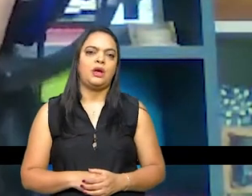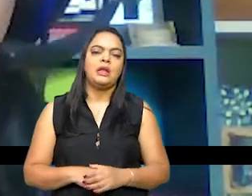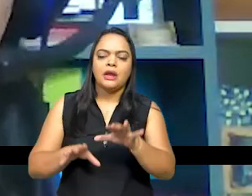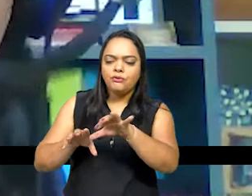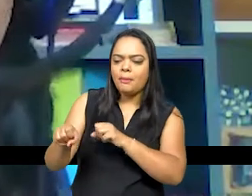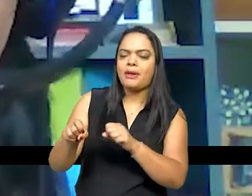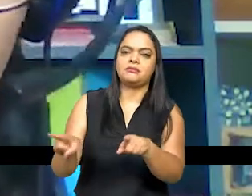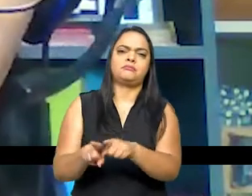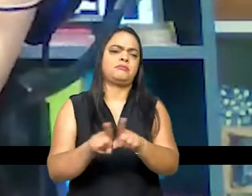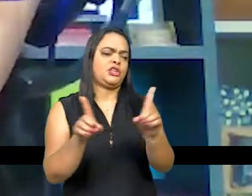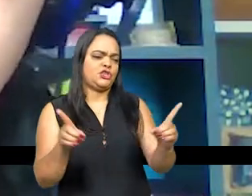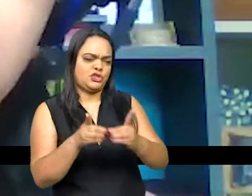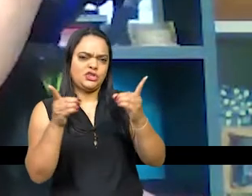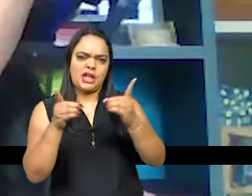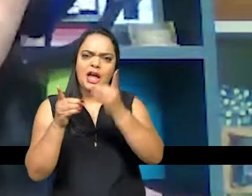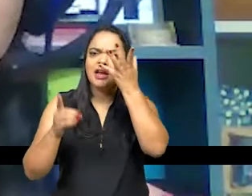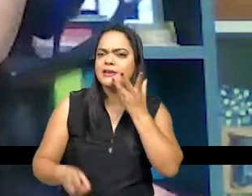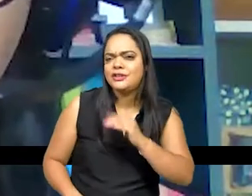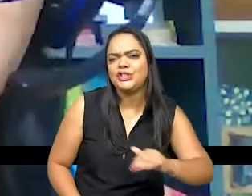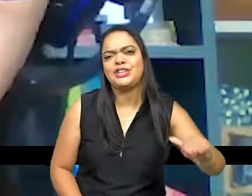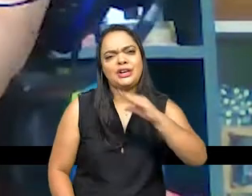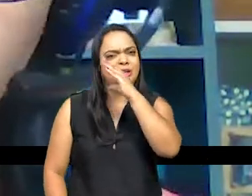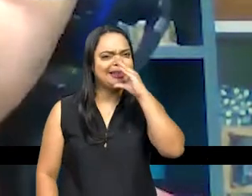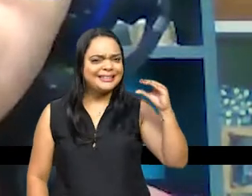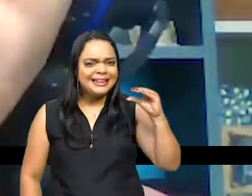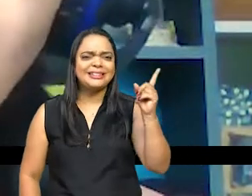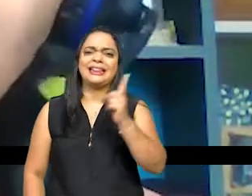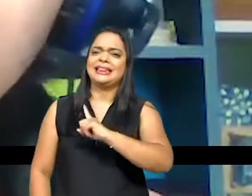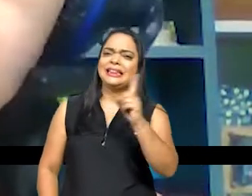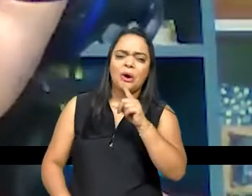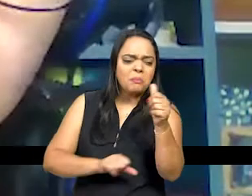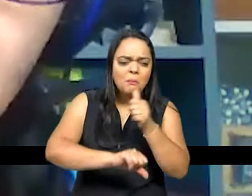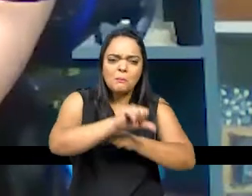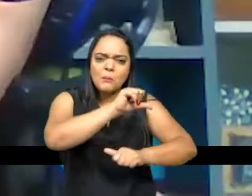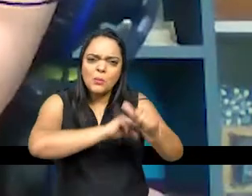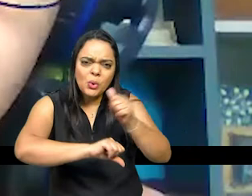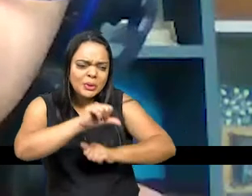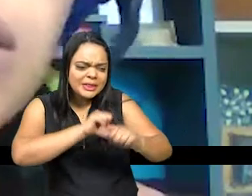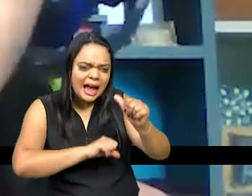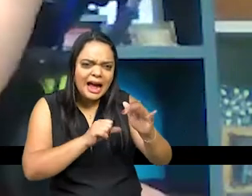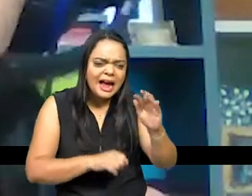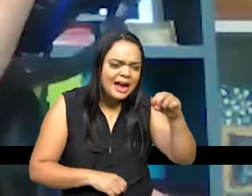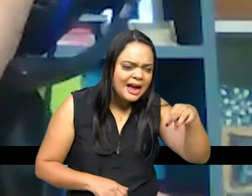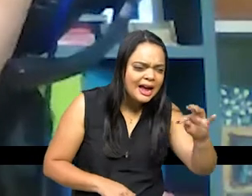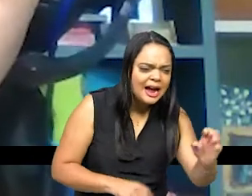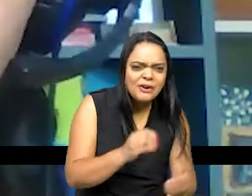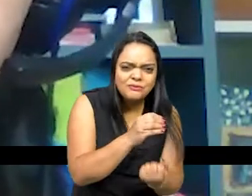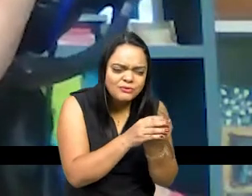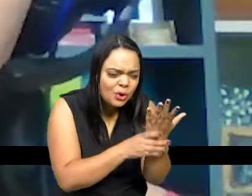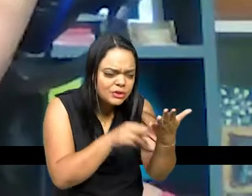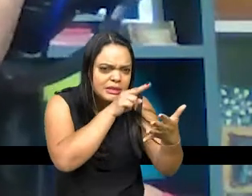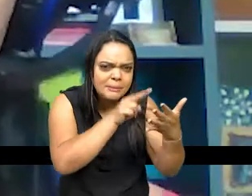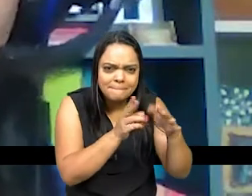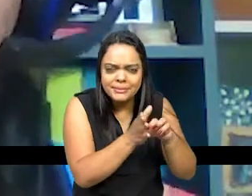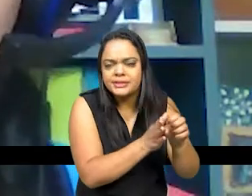por exemplo, né, com as crianças e adolescentes. Se a gente não modificar as matrizes, não adianta a gente querer discutir